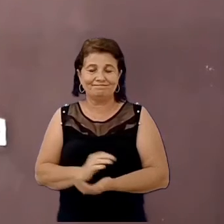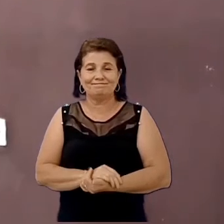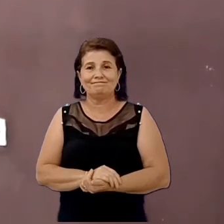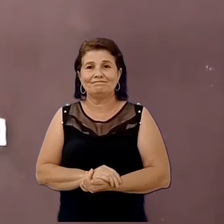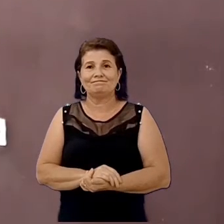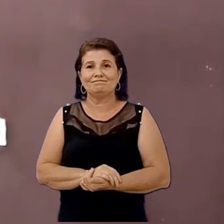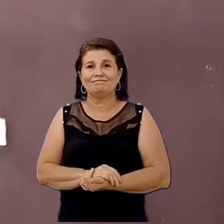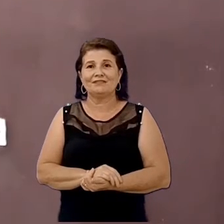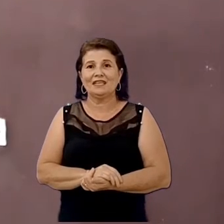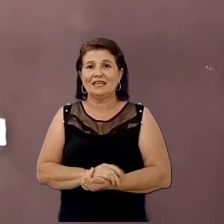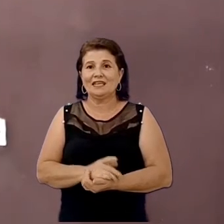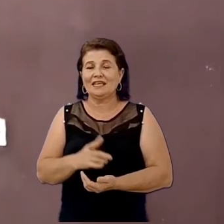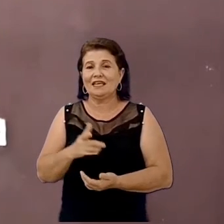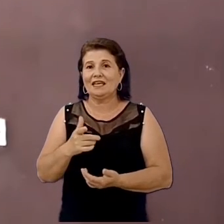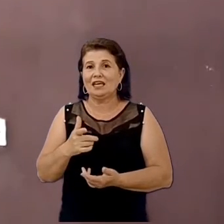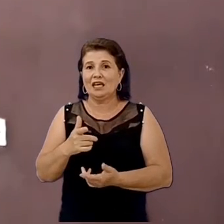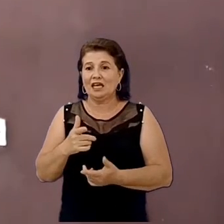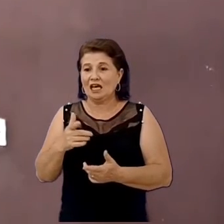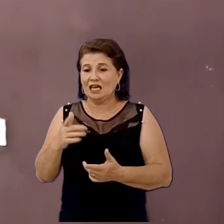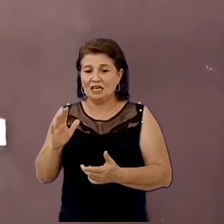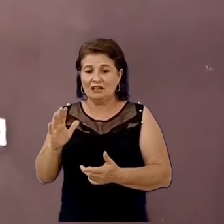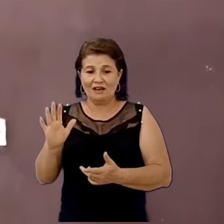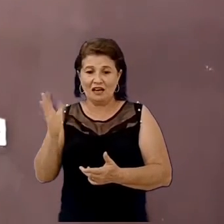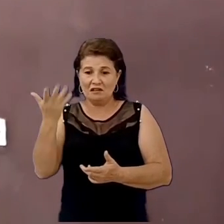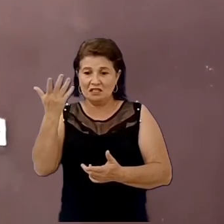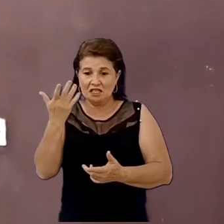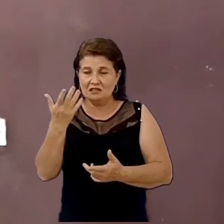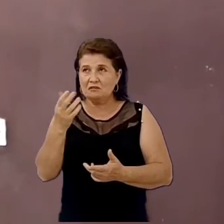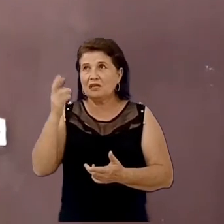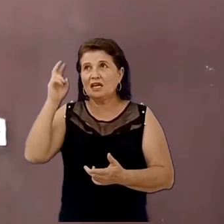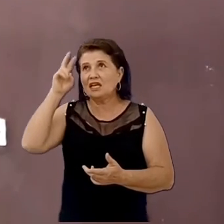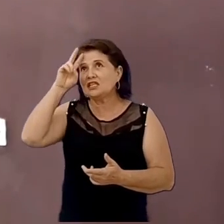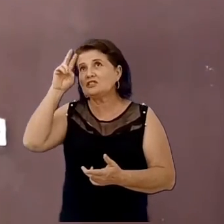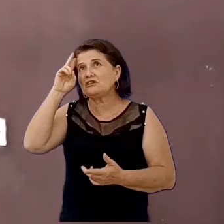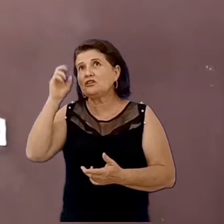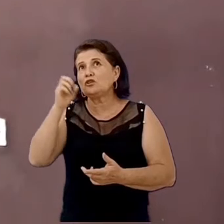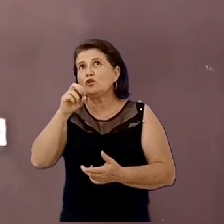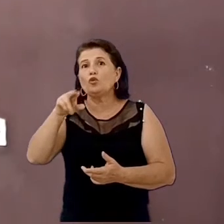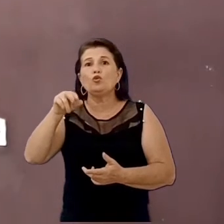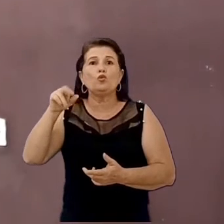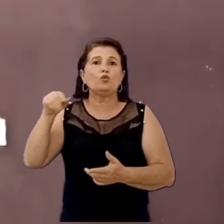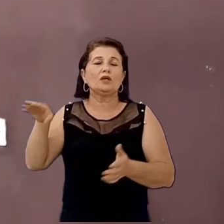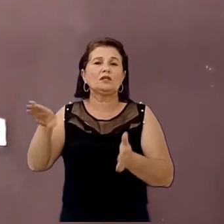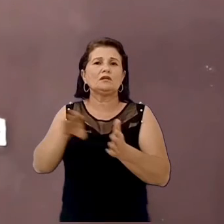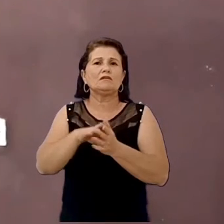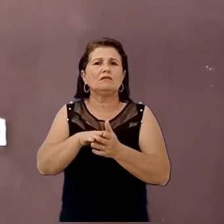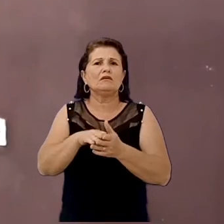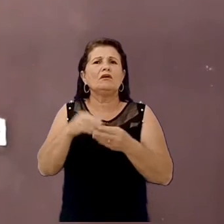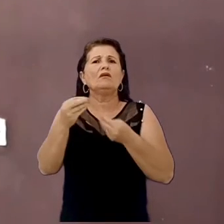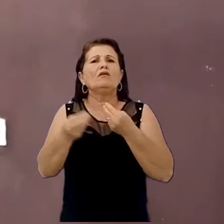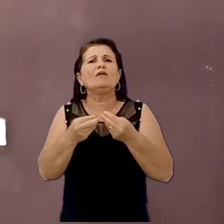Que a solução vai chegar como nunca na história chegou. Onde é que você tem colocado a tua esperança?